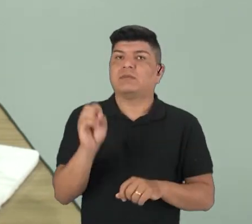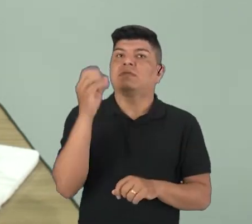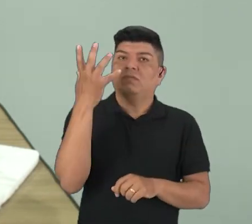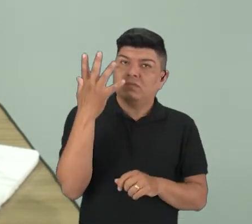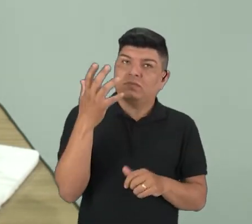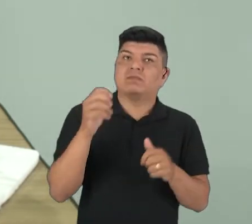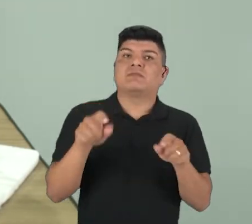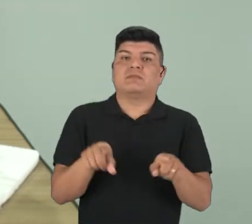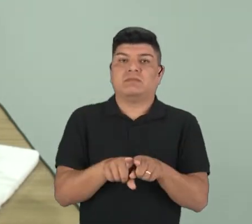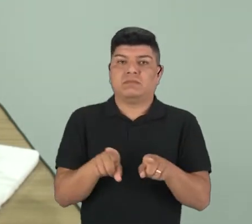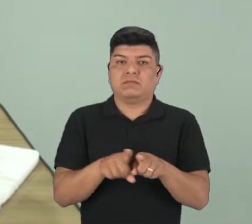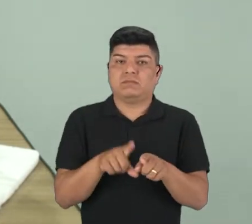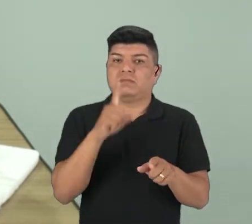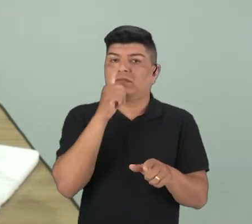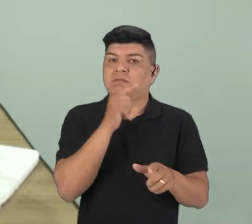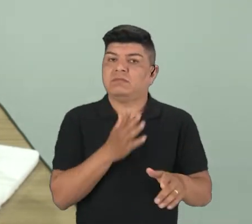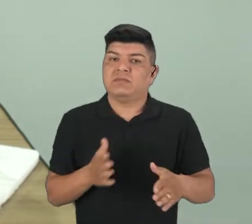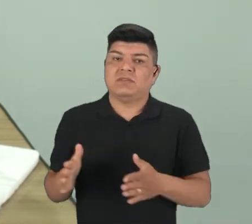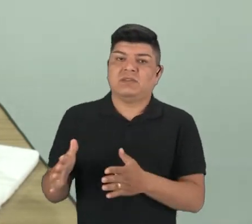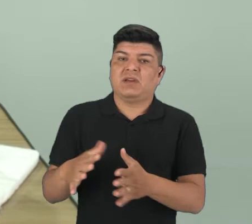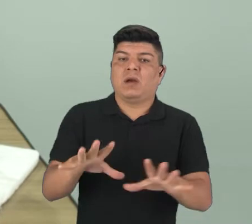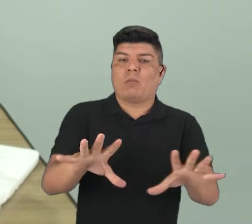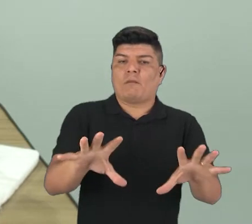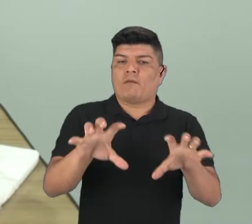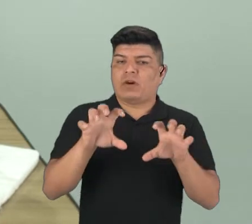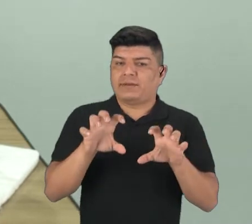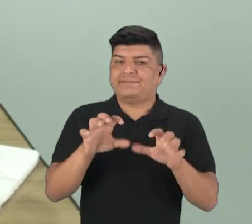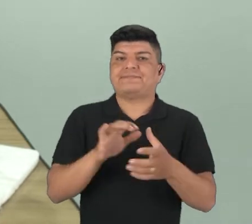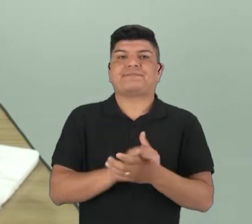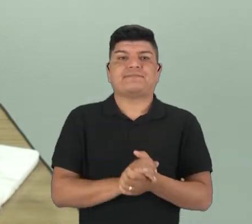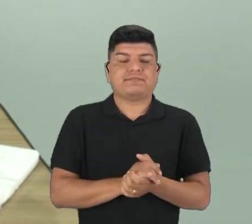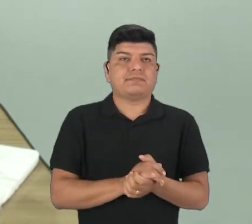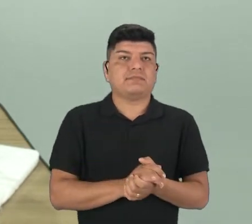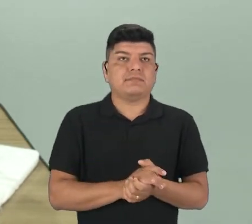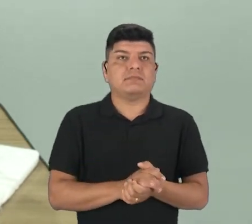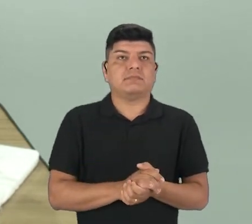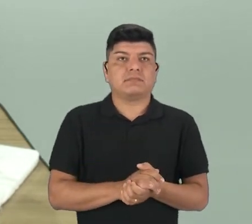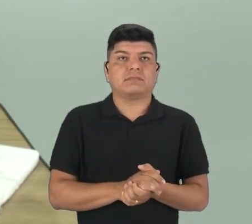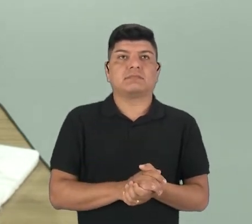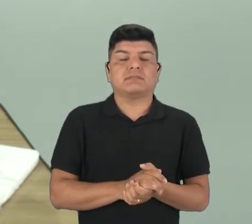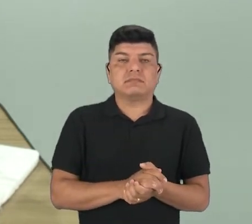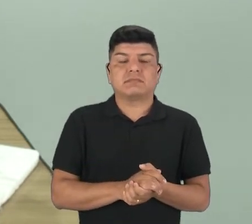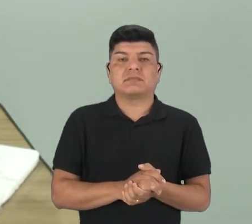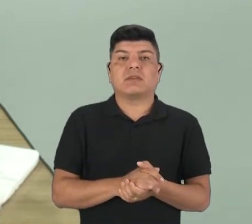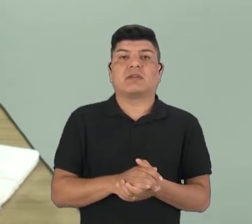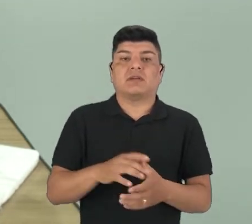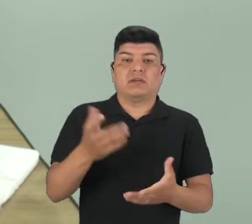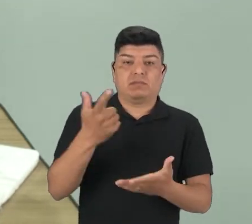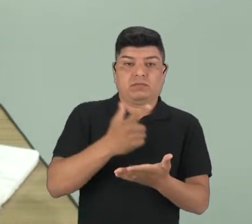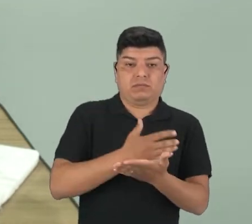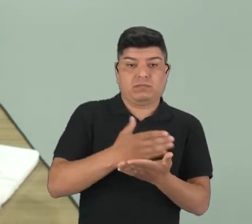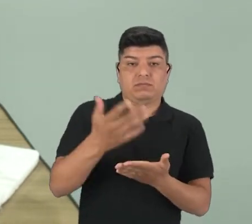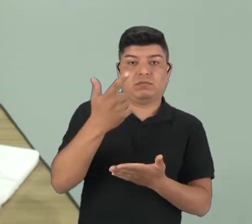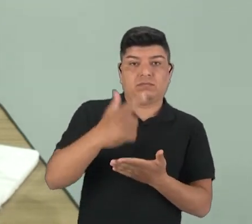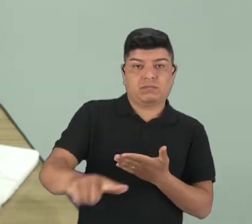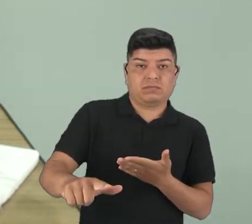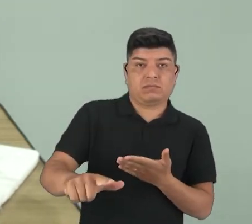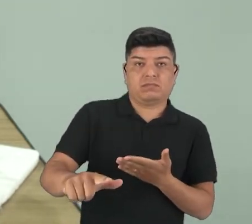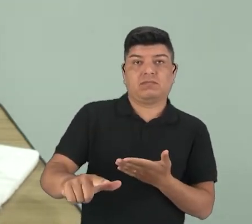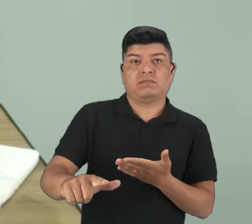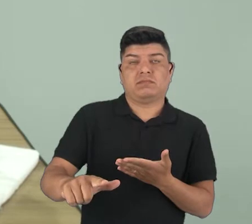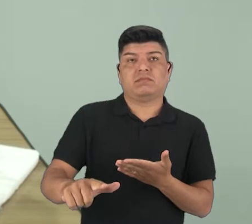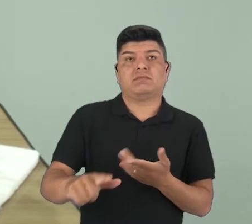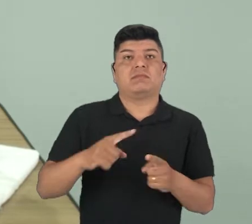sim de um rio secar. Então, é reconhecida como uma fonte renovável porque ela se renova. Porém, se